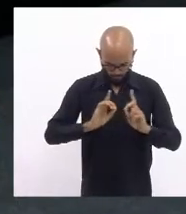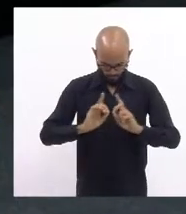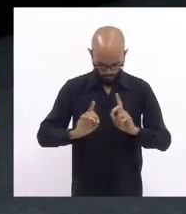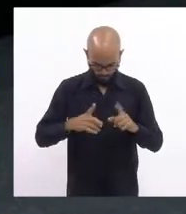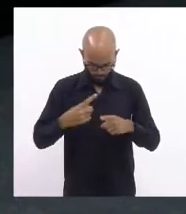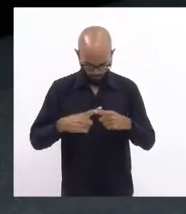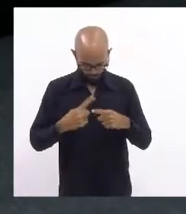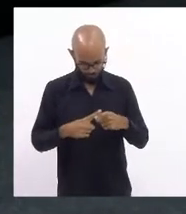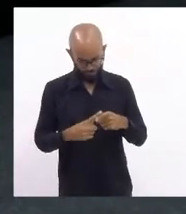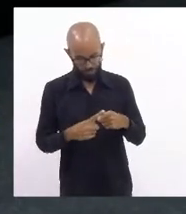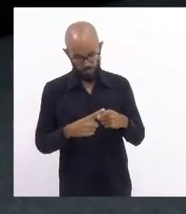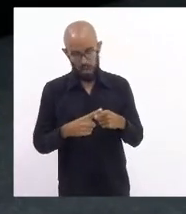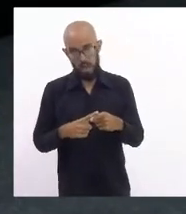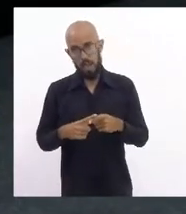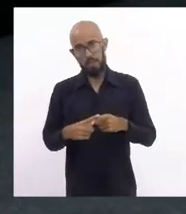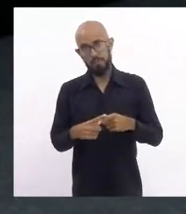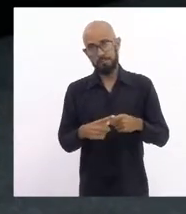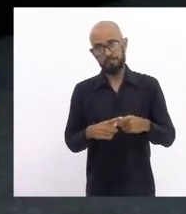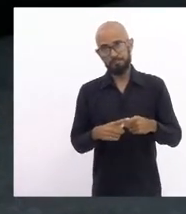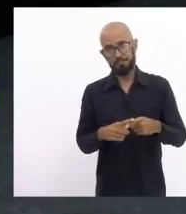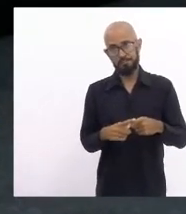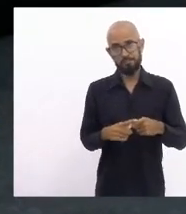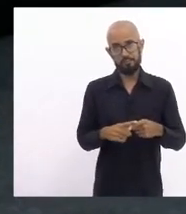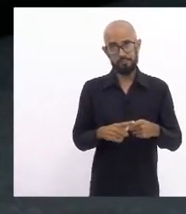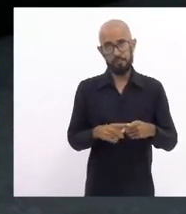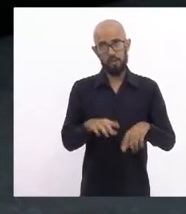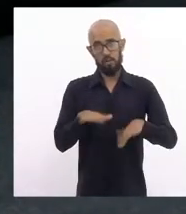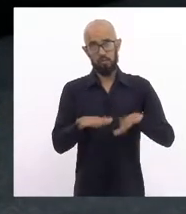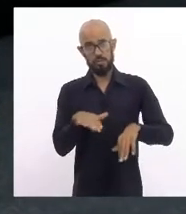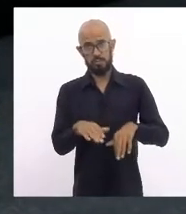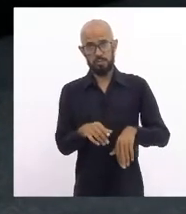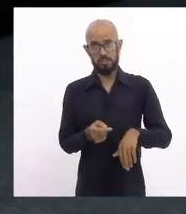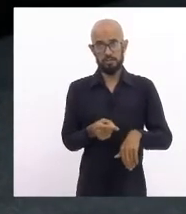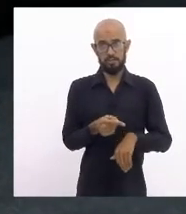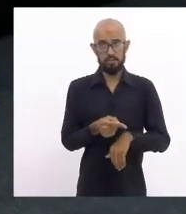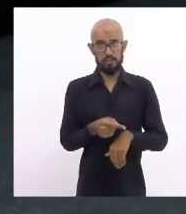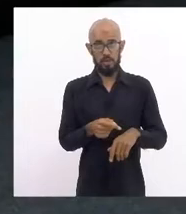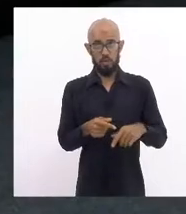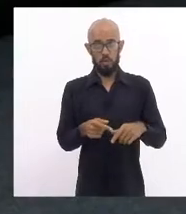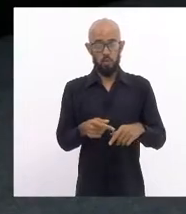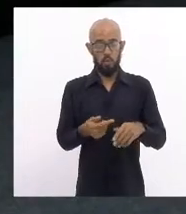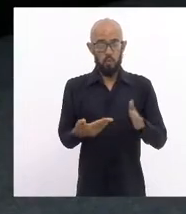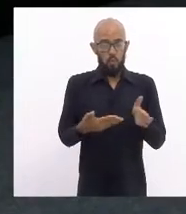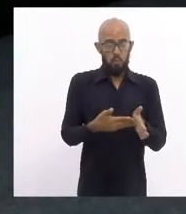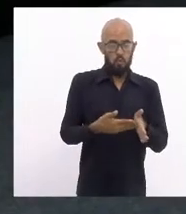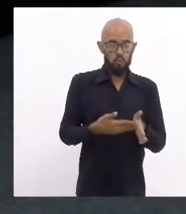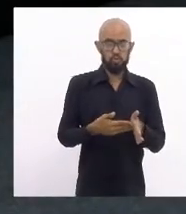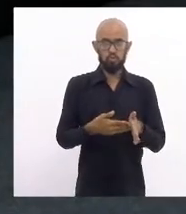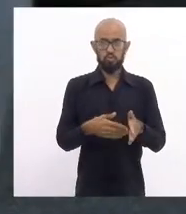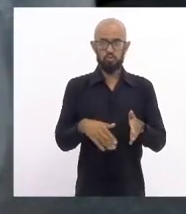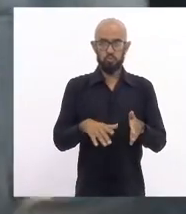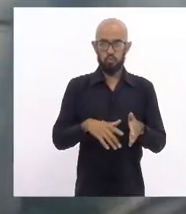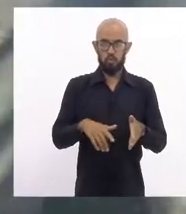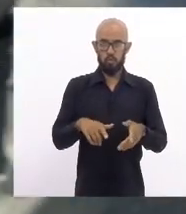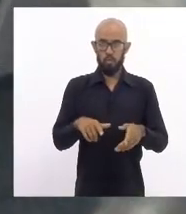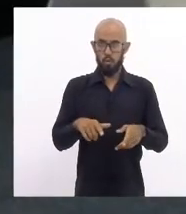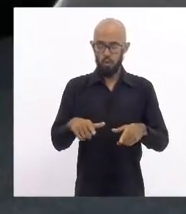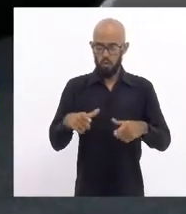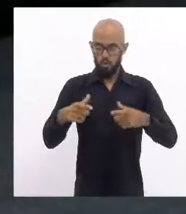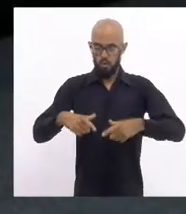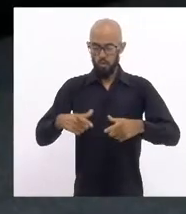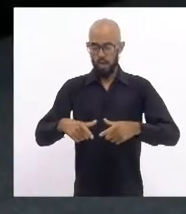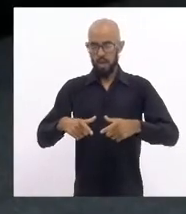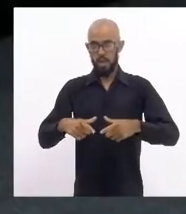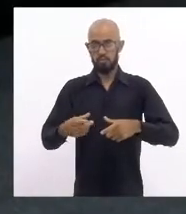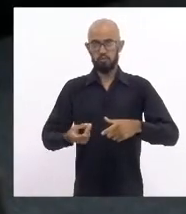é, provavelmente, a última área nobre daquela cidade, de valor econômico altíssimo.